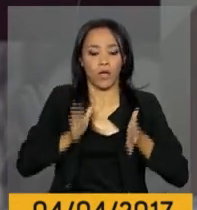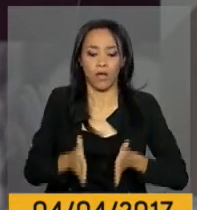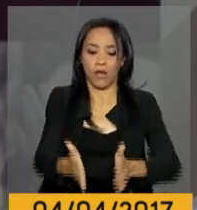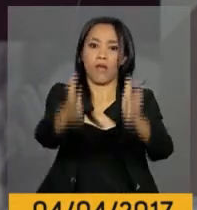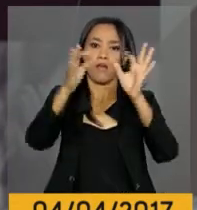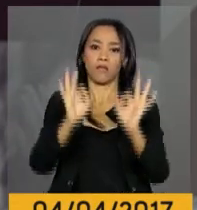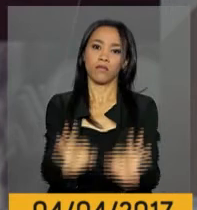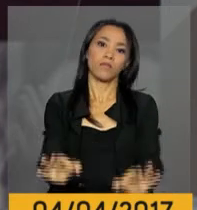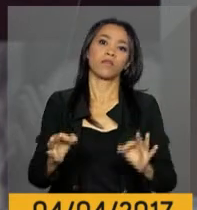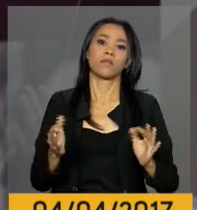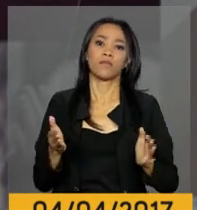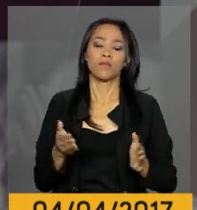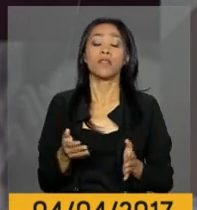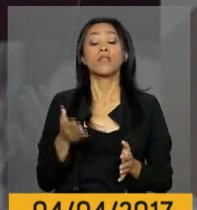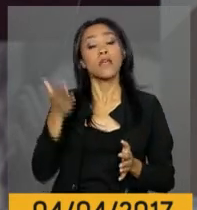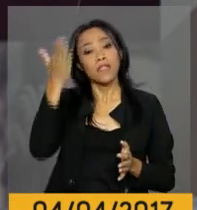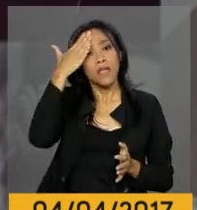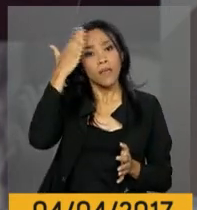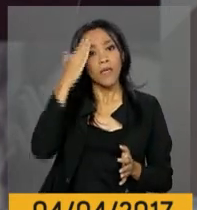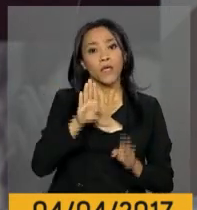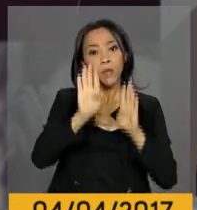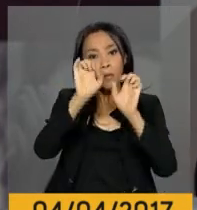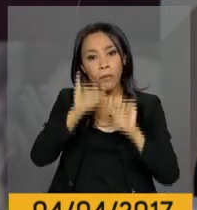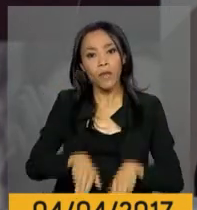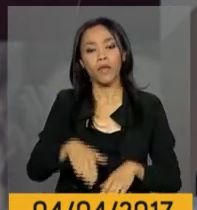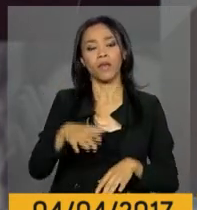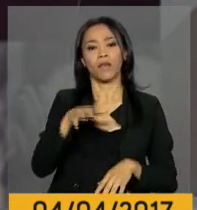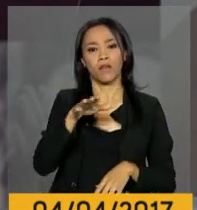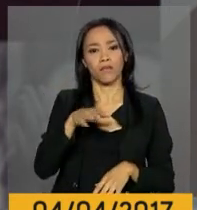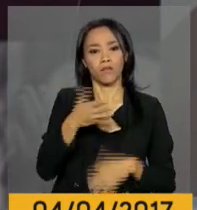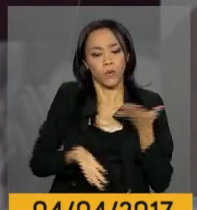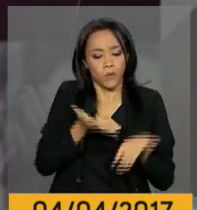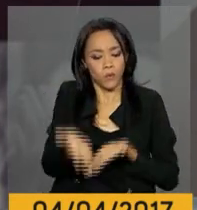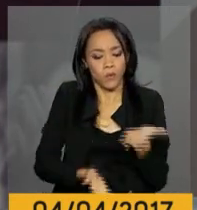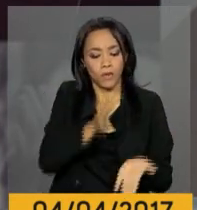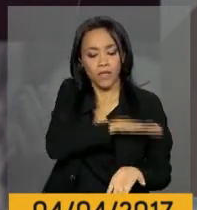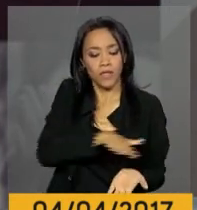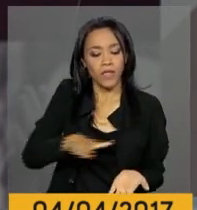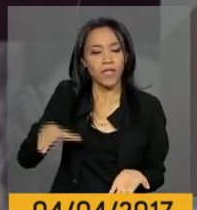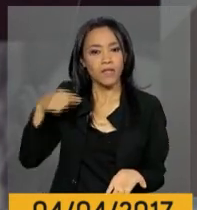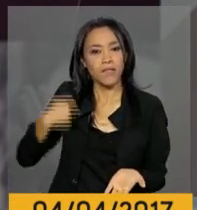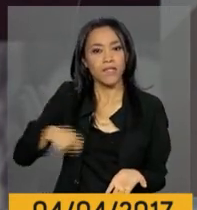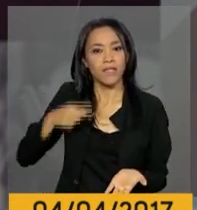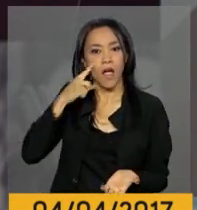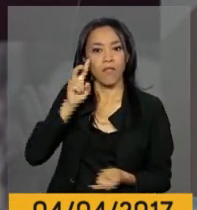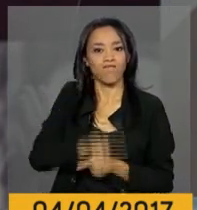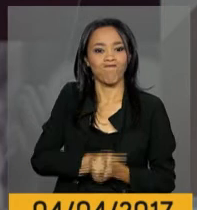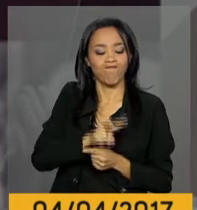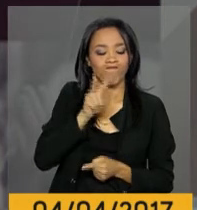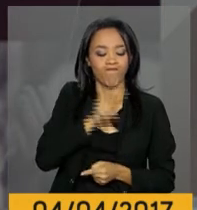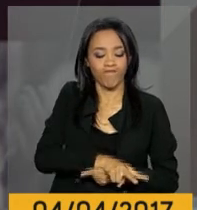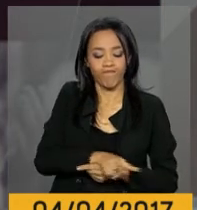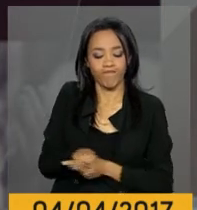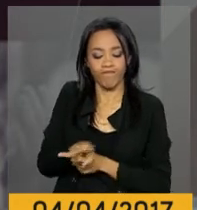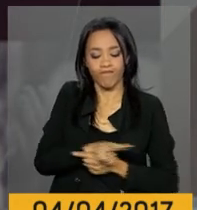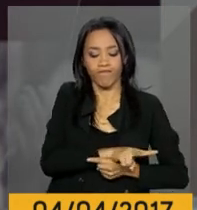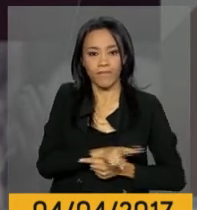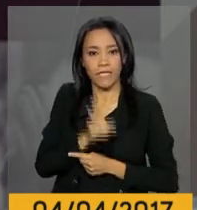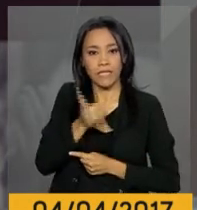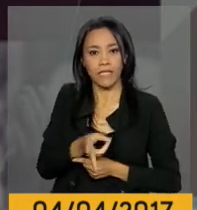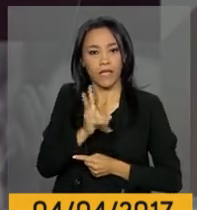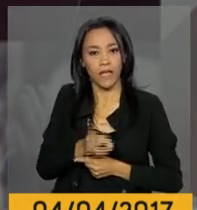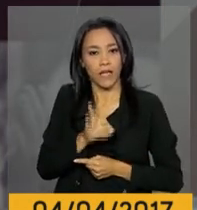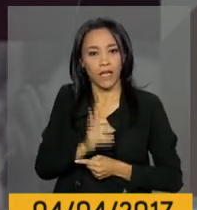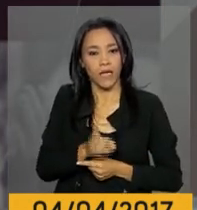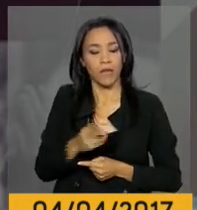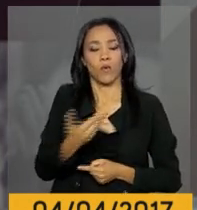É sinal de que o bem-estar das crianças exige eterna vigilância, exige um Estado com as